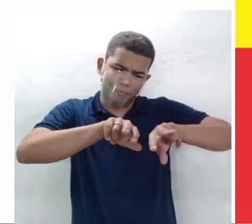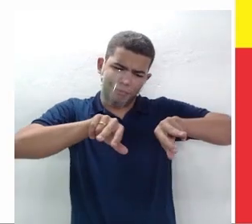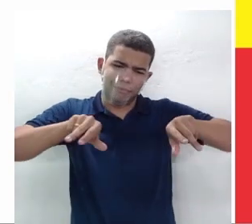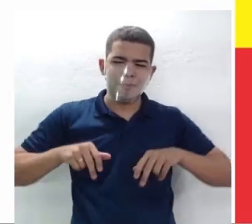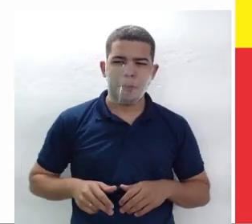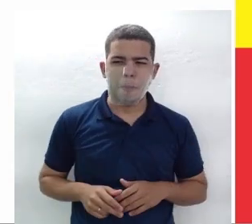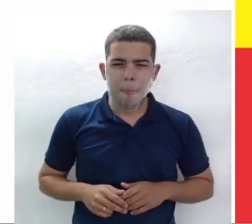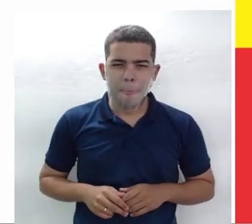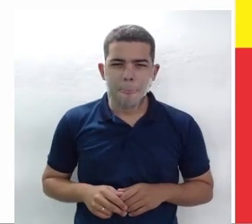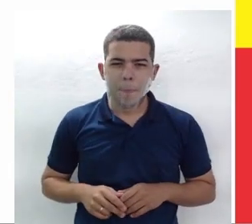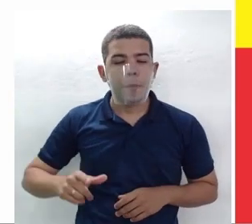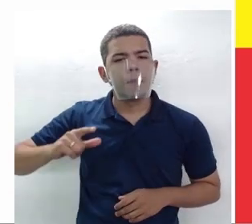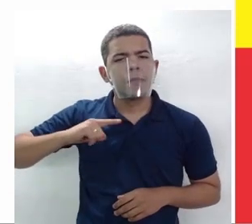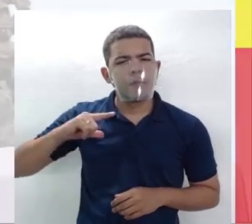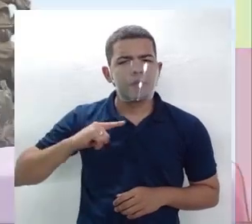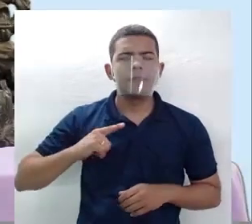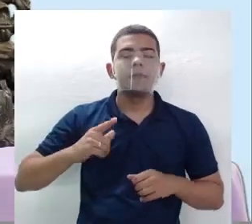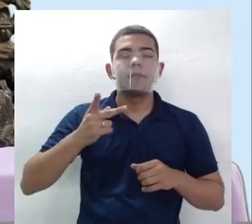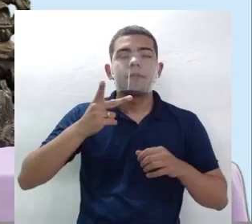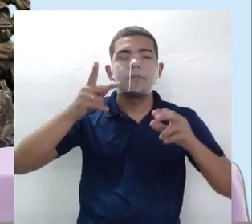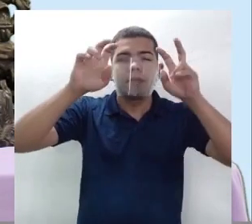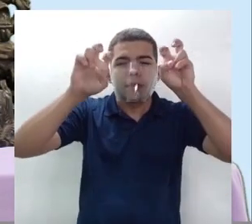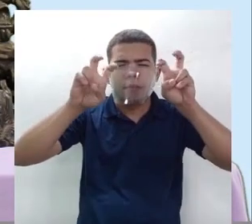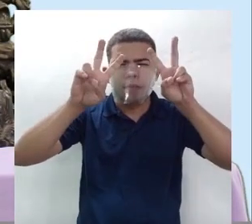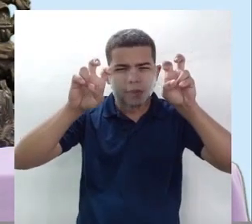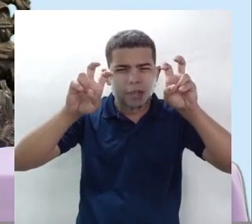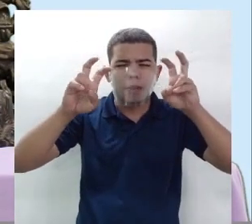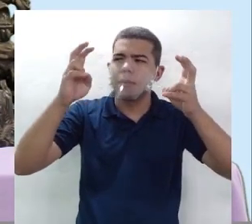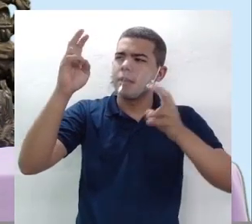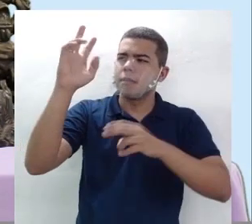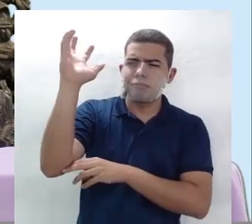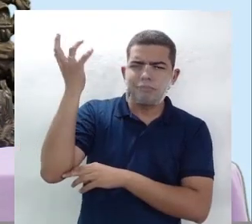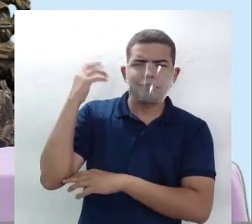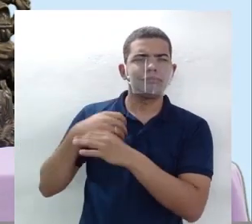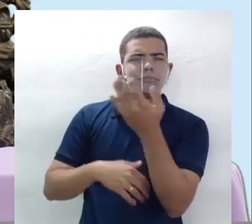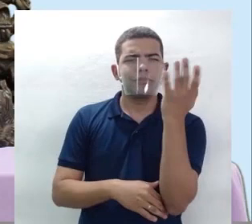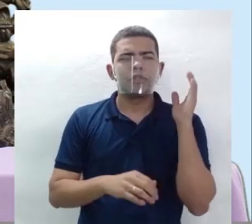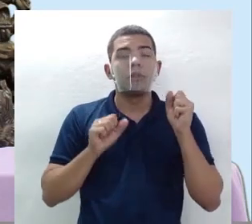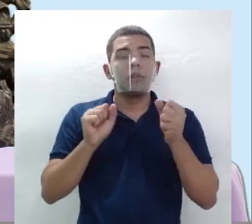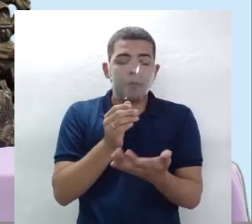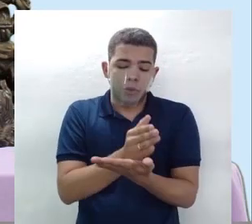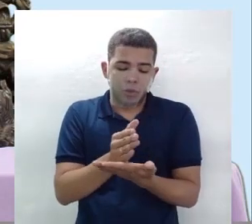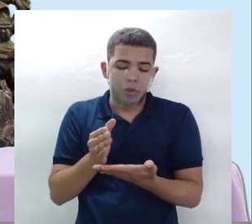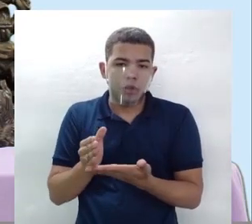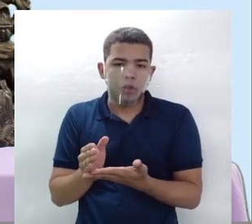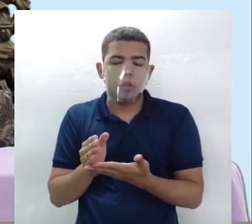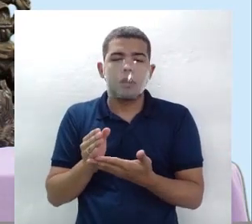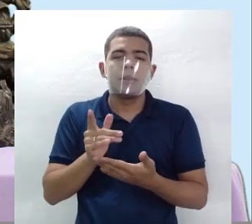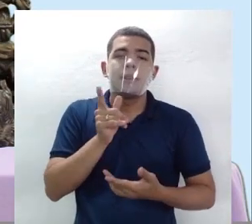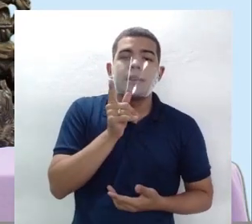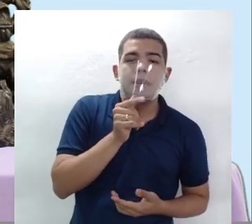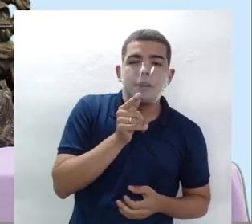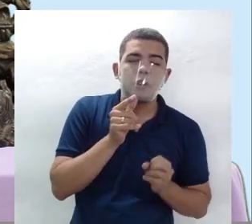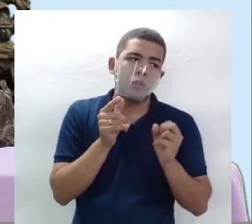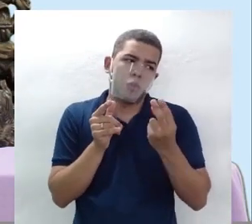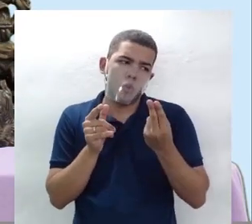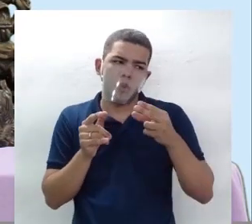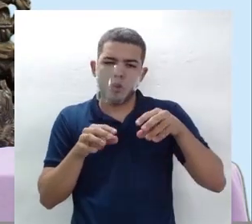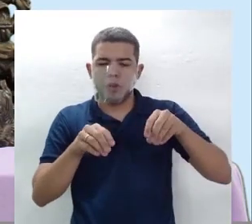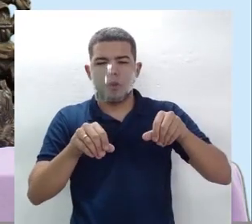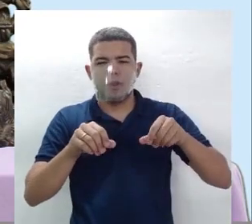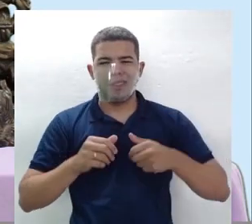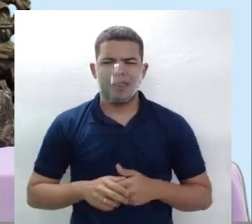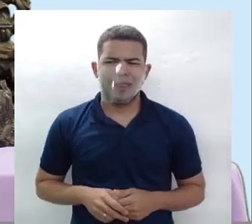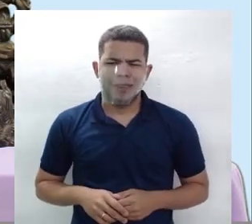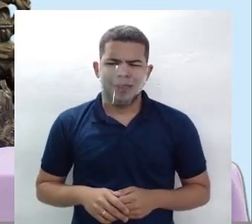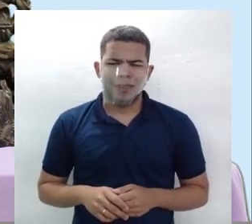que se fala de ecossistemas, eles podem ser divididos em aquáticos ou terrestres.